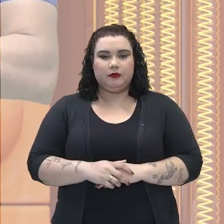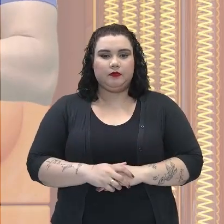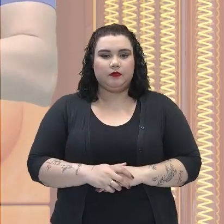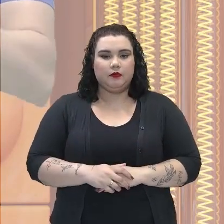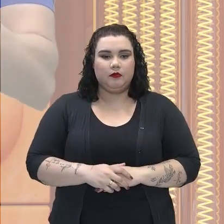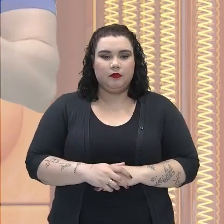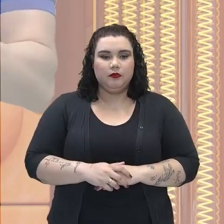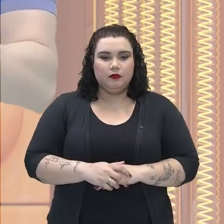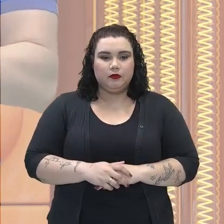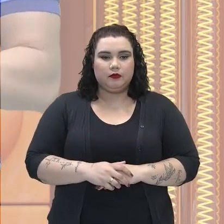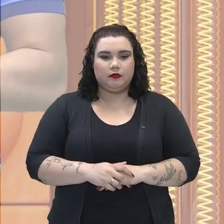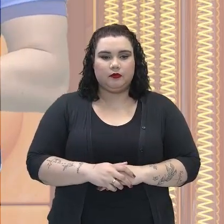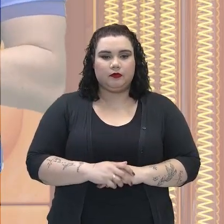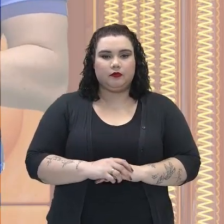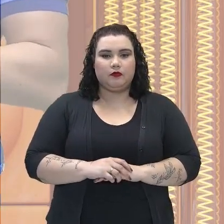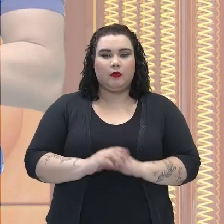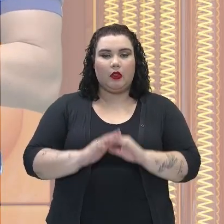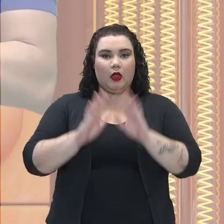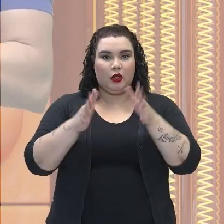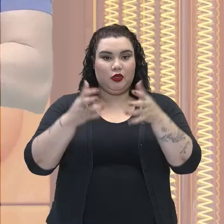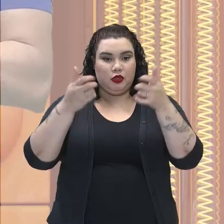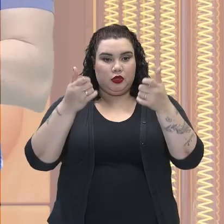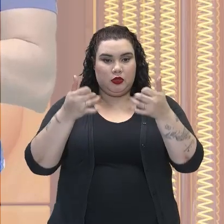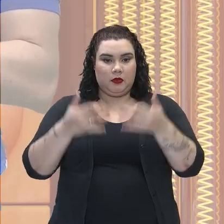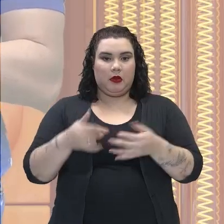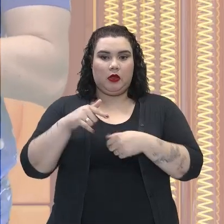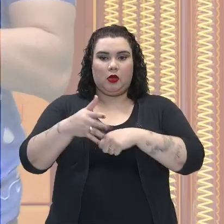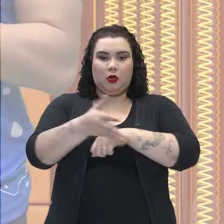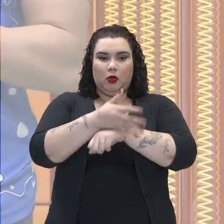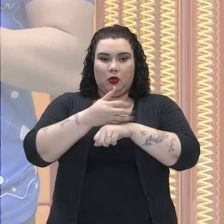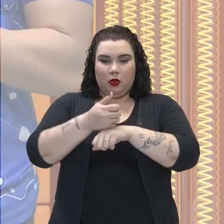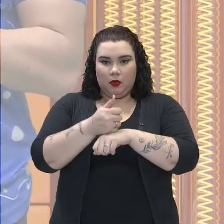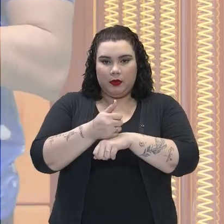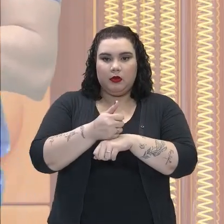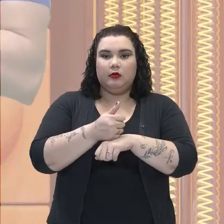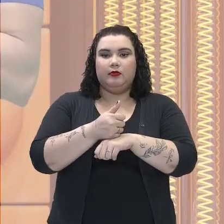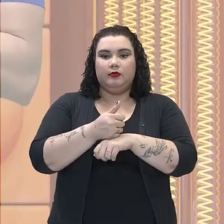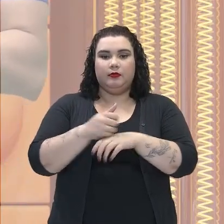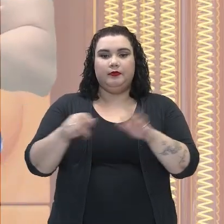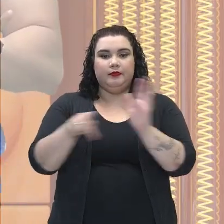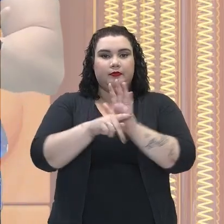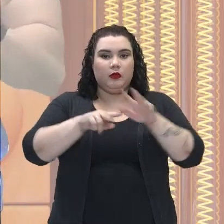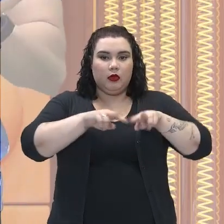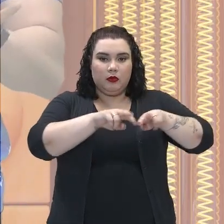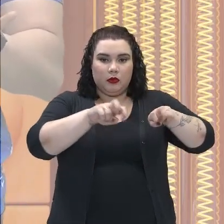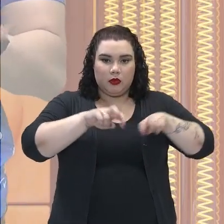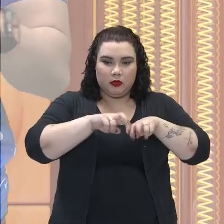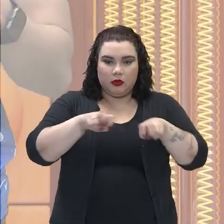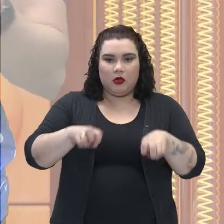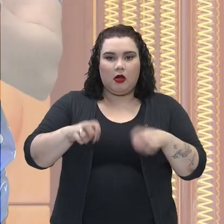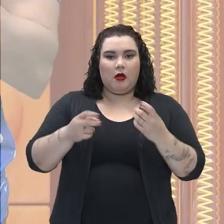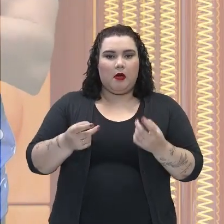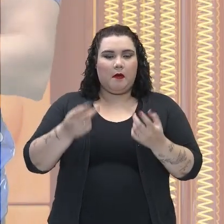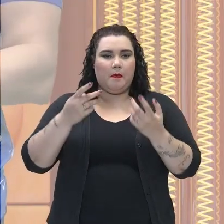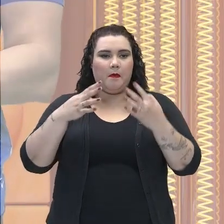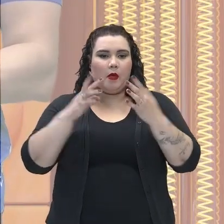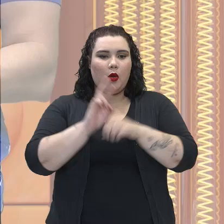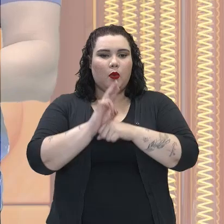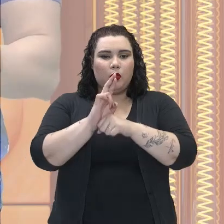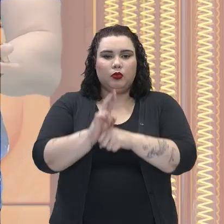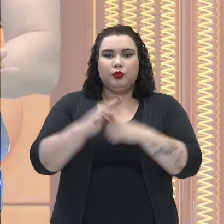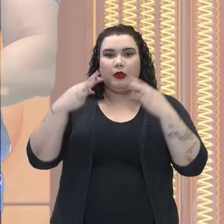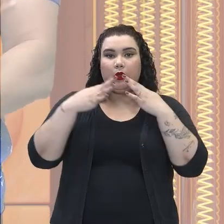Bem, já falei para vocês que dentro dessa colonização entendida como colonização de exploração, as riquezas, em especial as